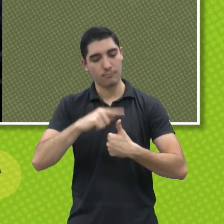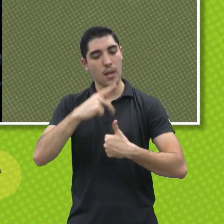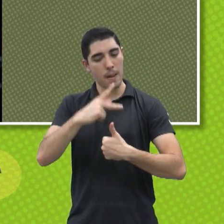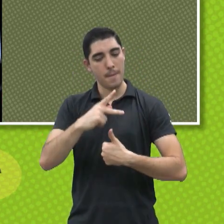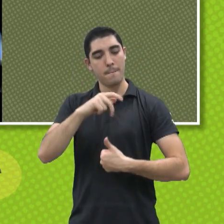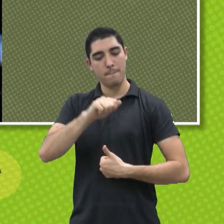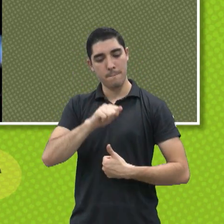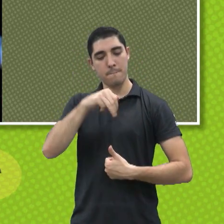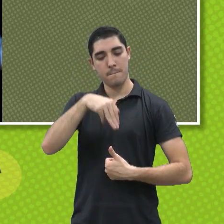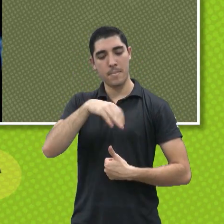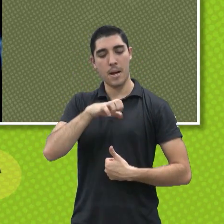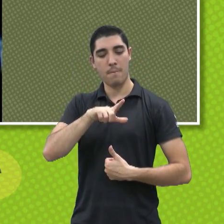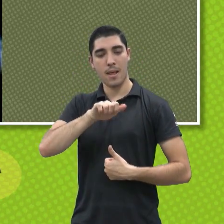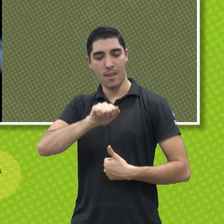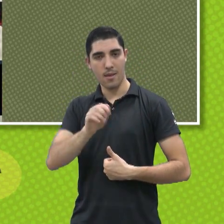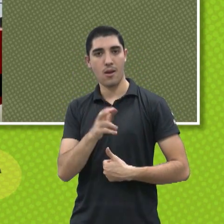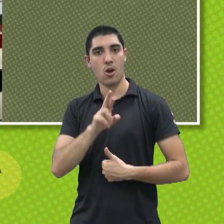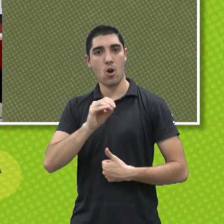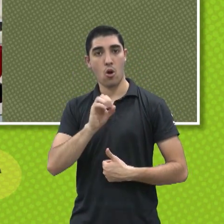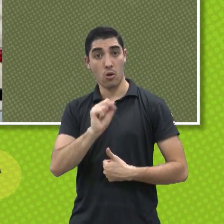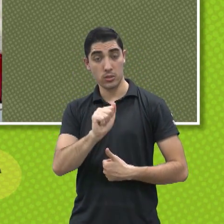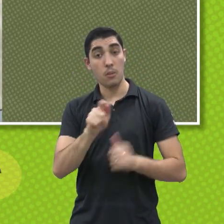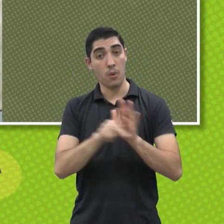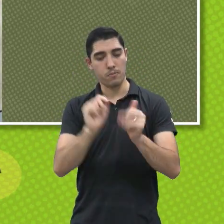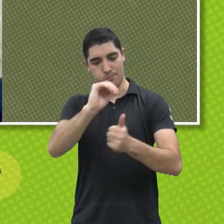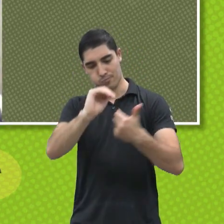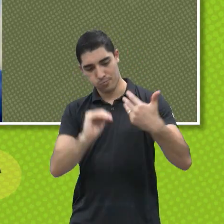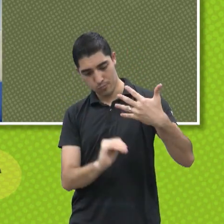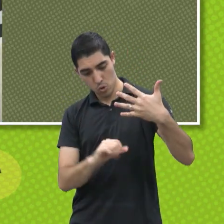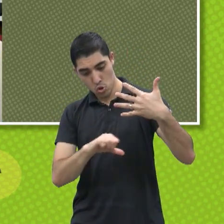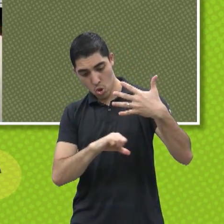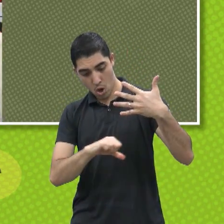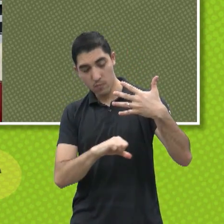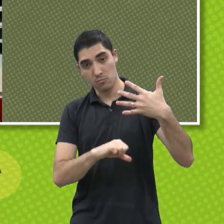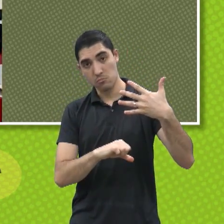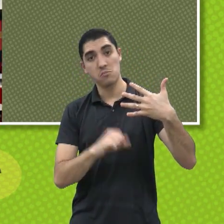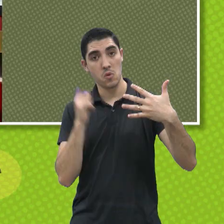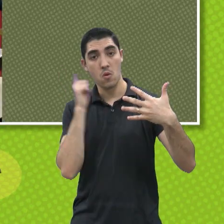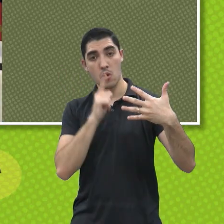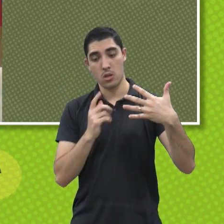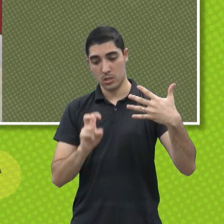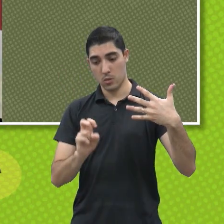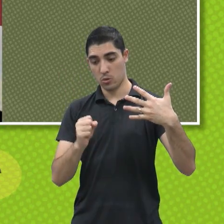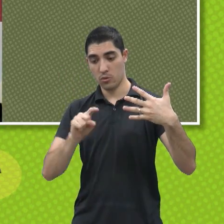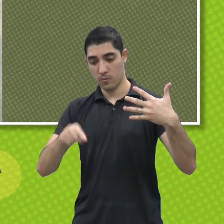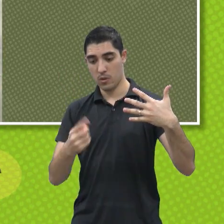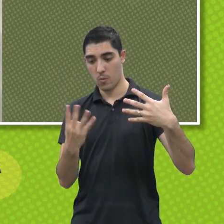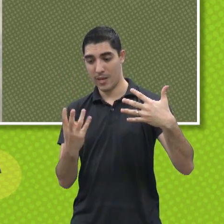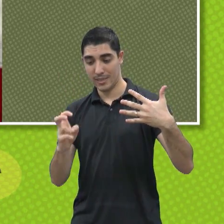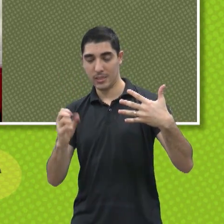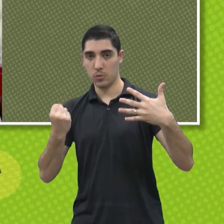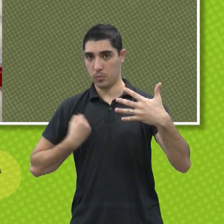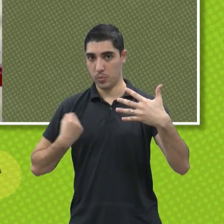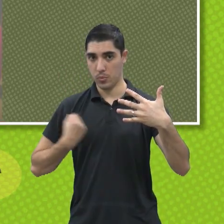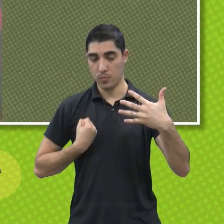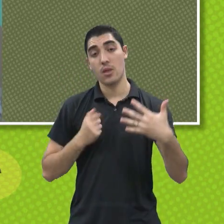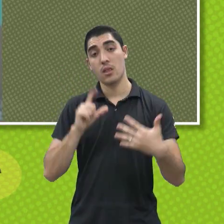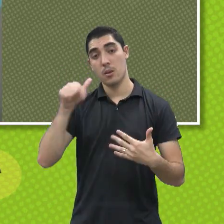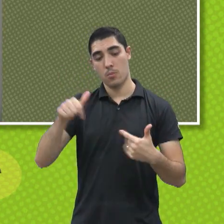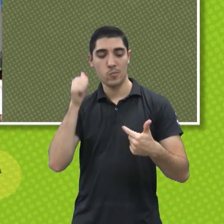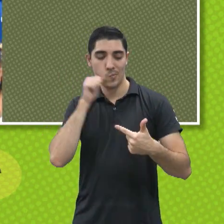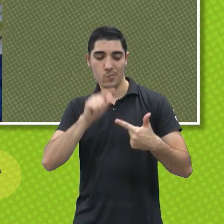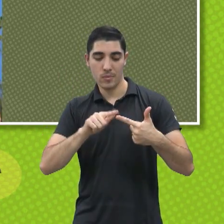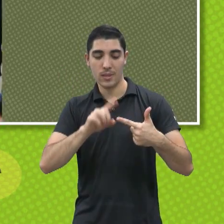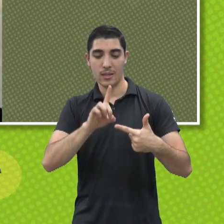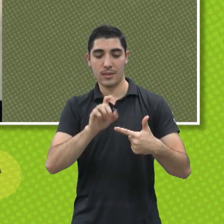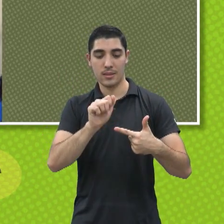que avançou na 9ª colocação com 58,45 pontos. A Maria Lúcia Campos e a Daniela Vitória também